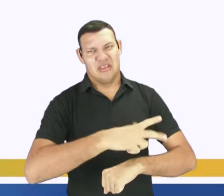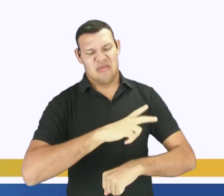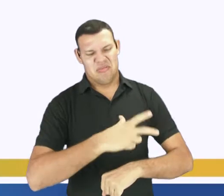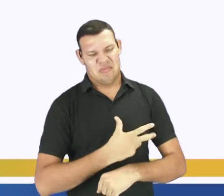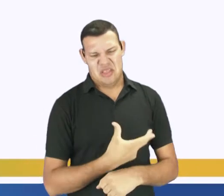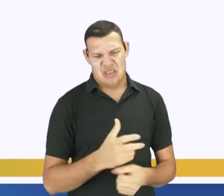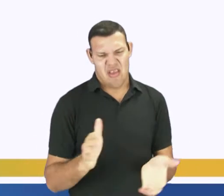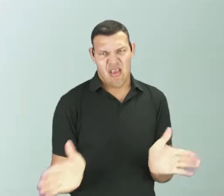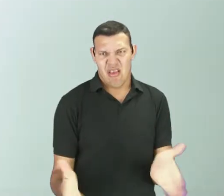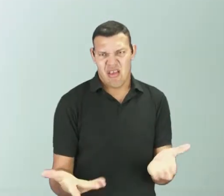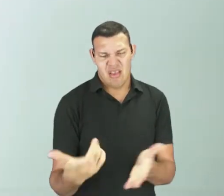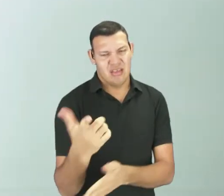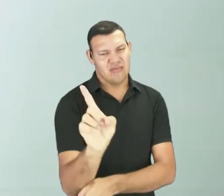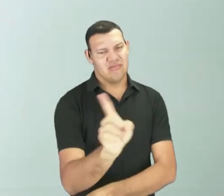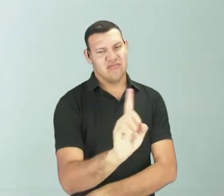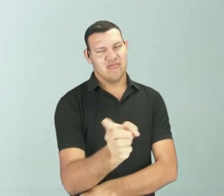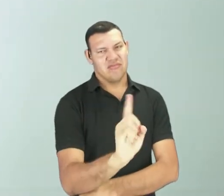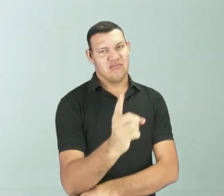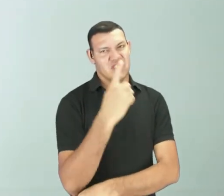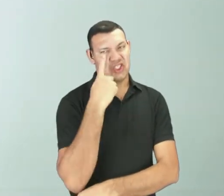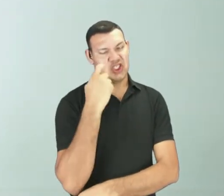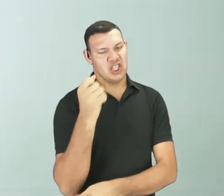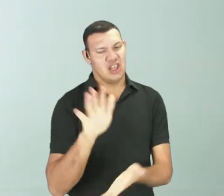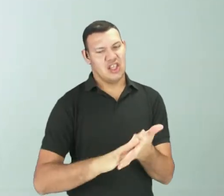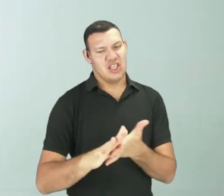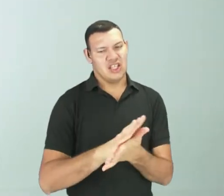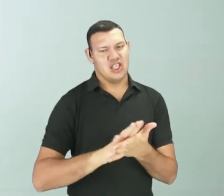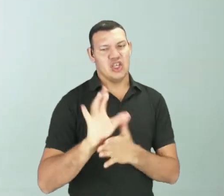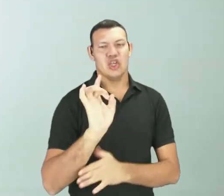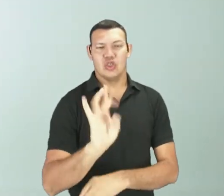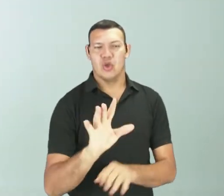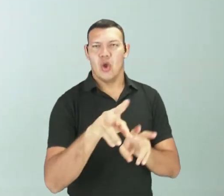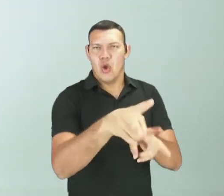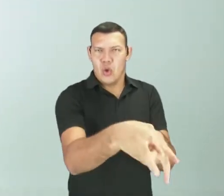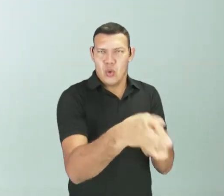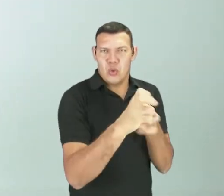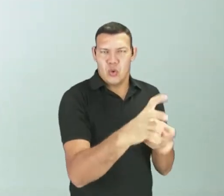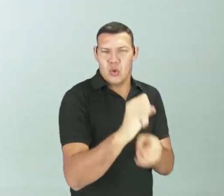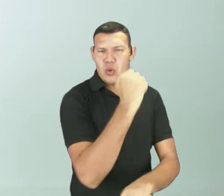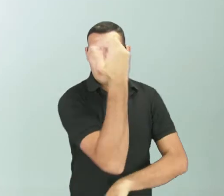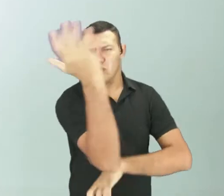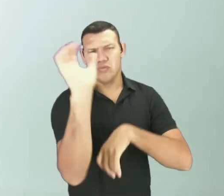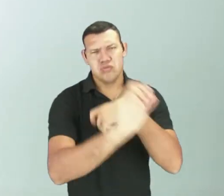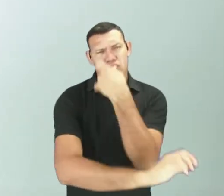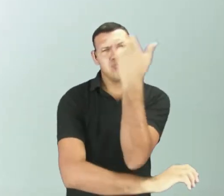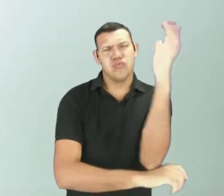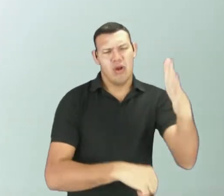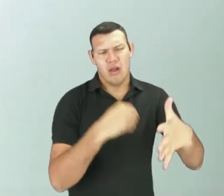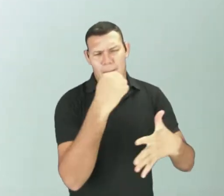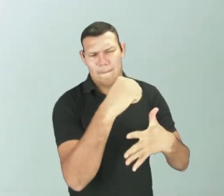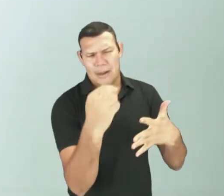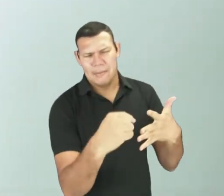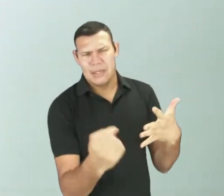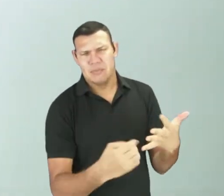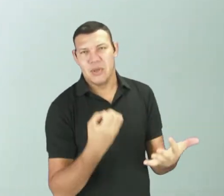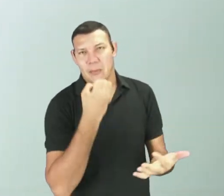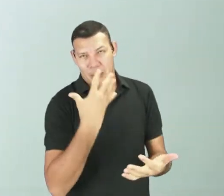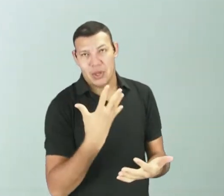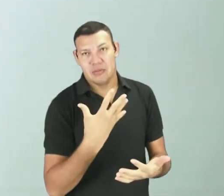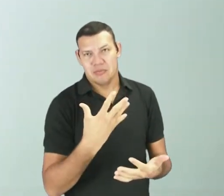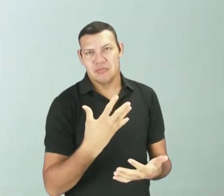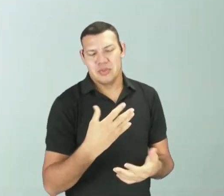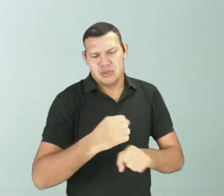em modernizar aqui, o único interesse que eles tinham era de explorar as riquezas naturais, as matérias-primas que a gente tinha nesse nosso país